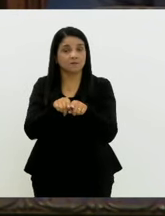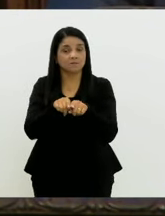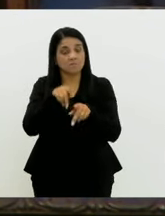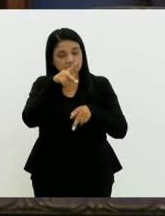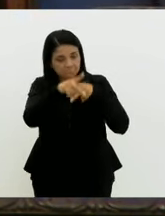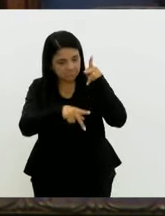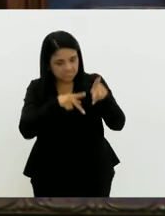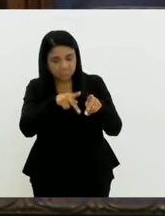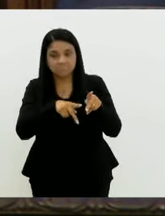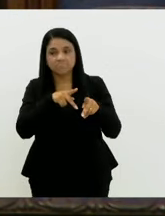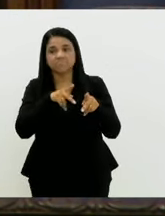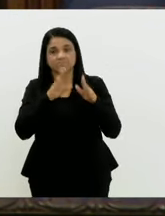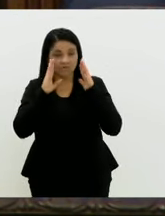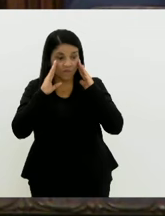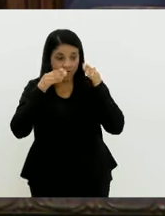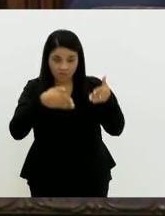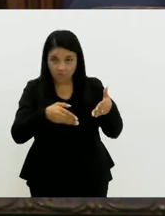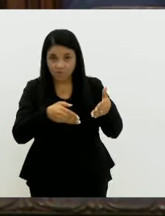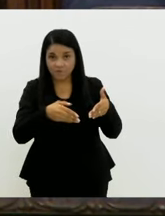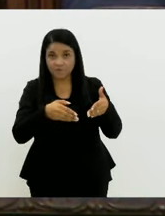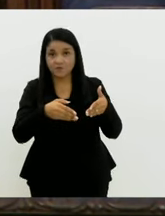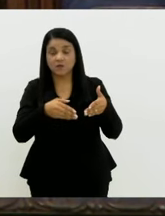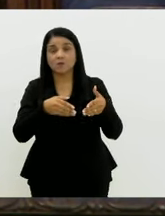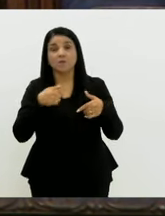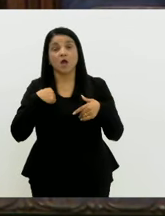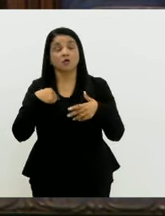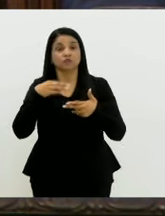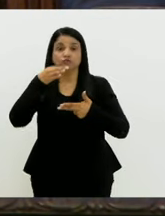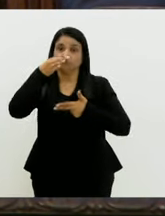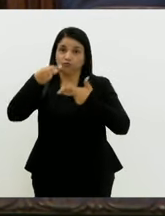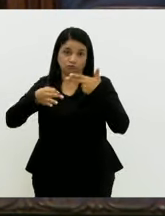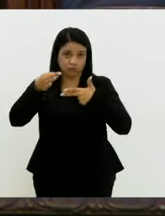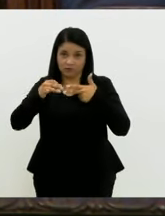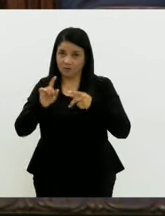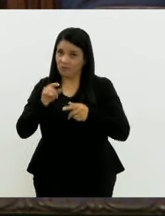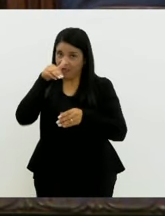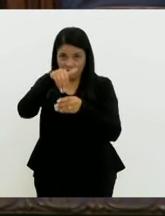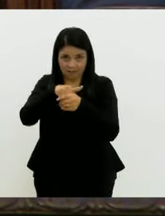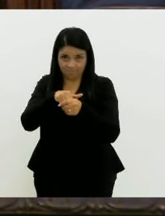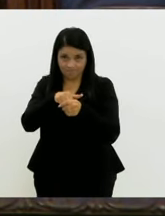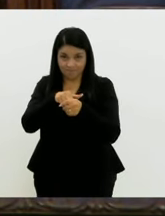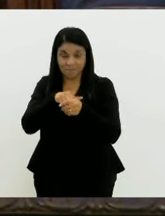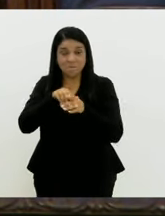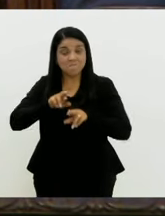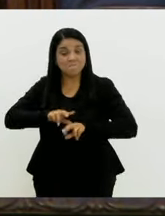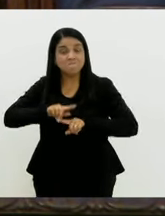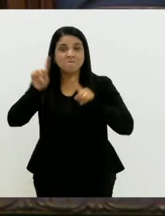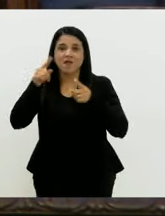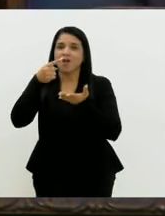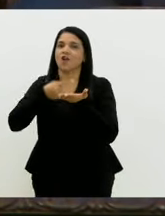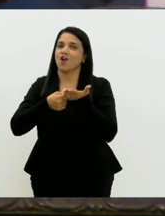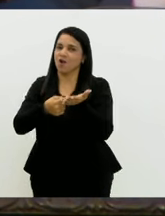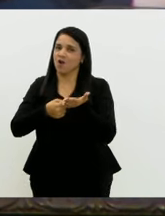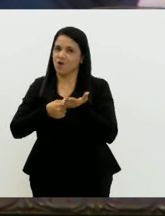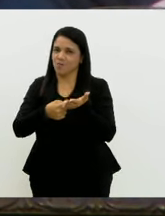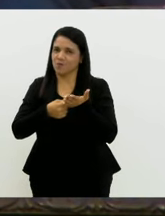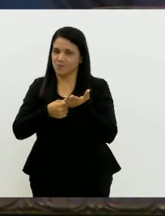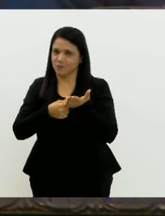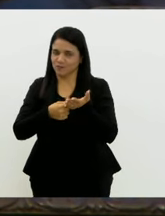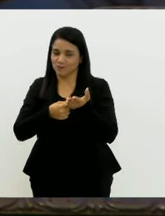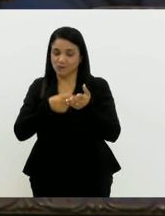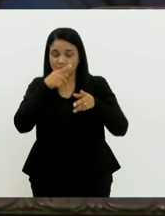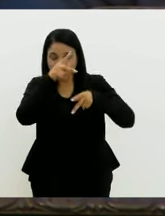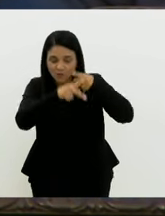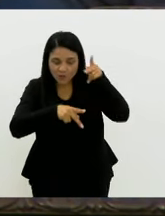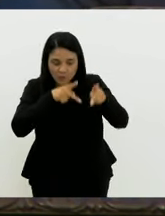o judiciário não foi eleito, mas o judiciário tem um compromisso com o povo